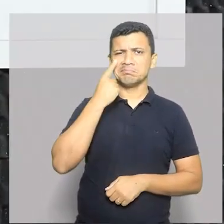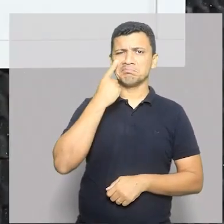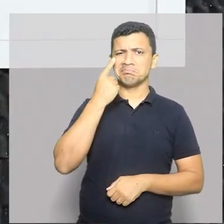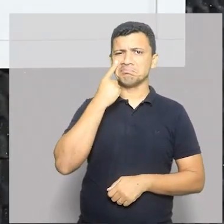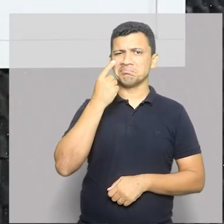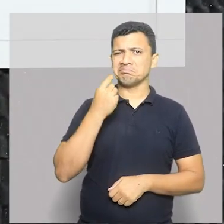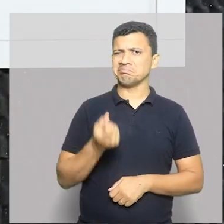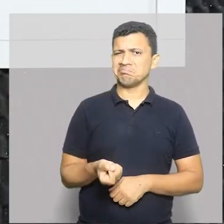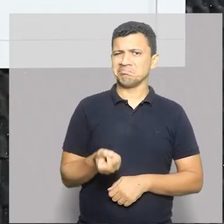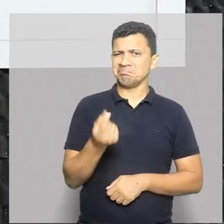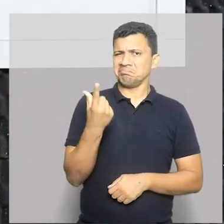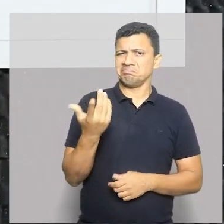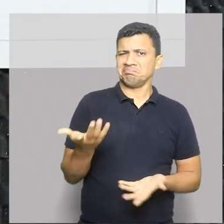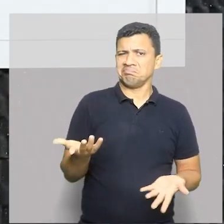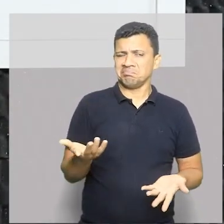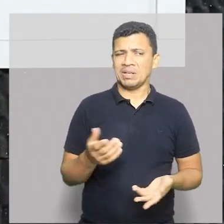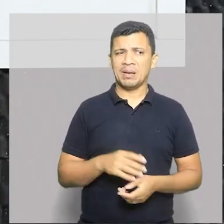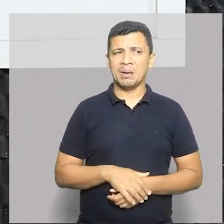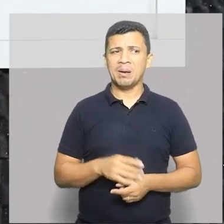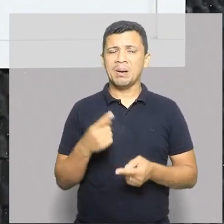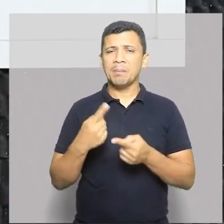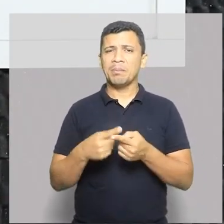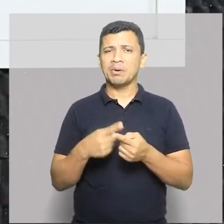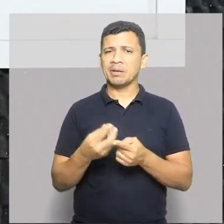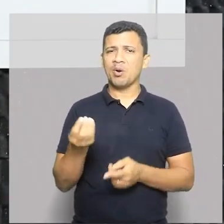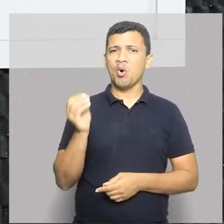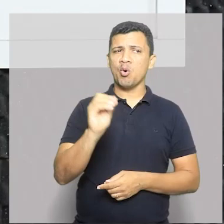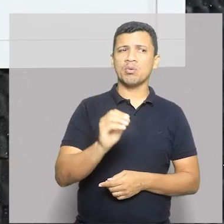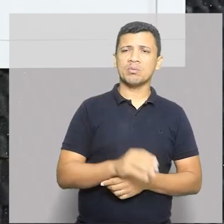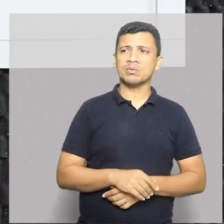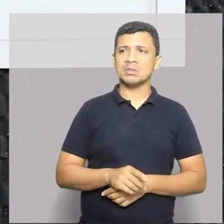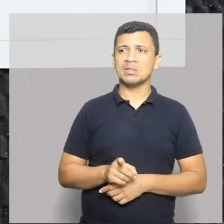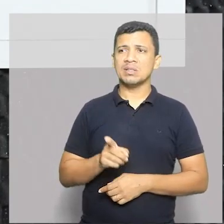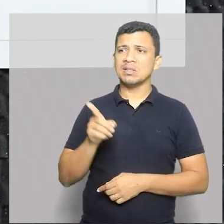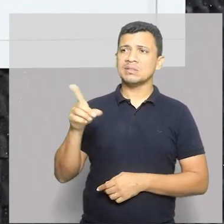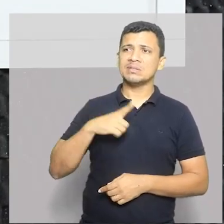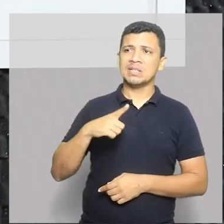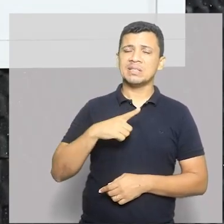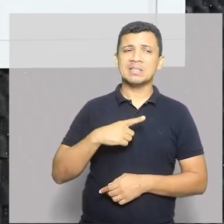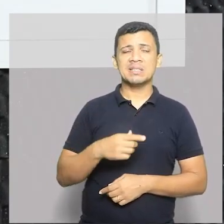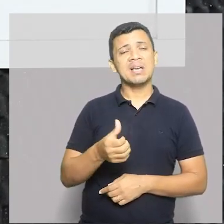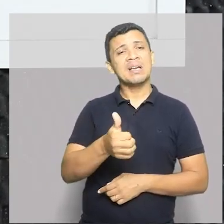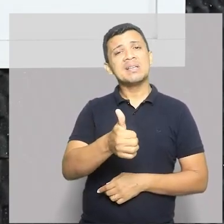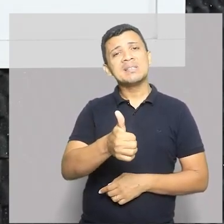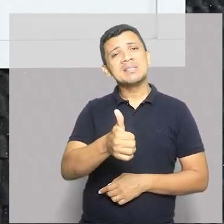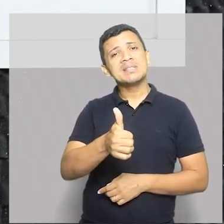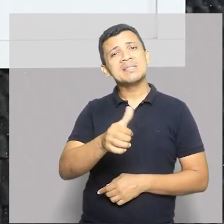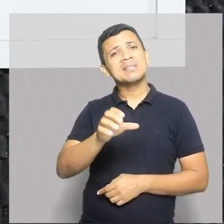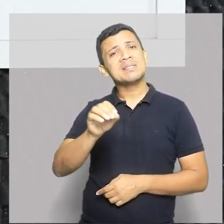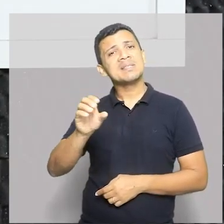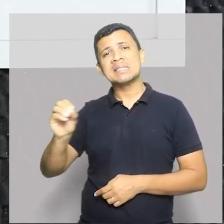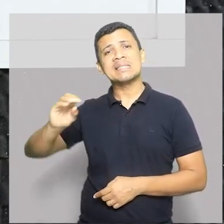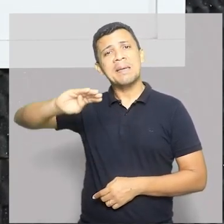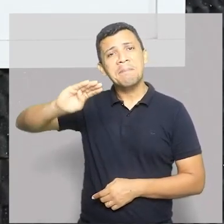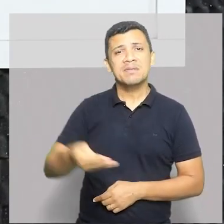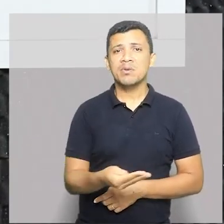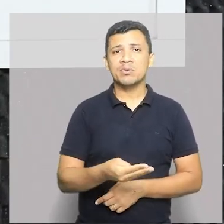achando muito interessante, porque tu coloquei aqui 1 bilhão, e lá são 100. Ah, mas espera aí, te liga aqui